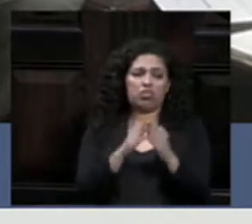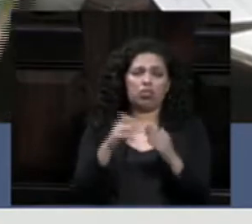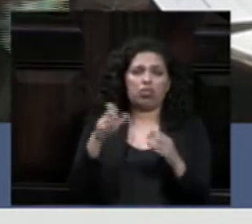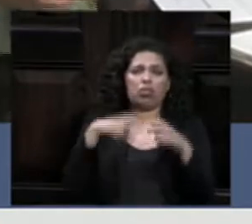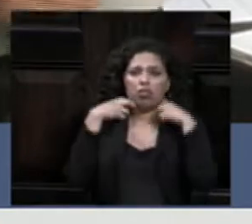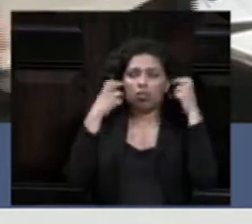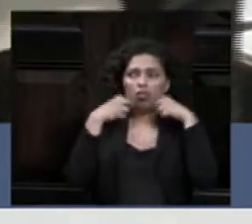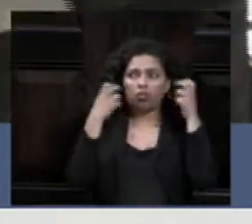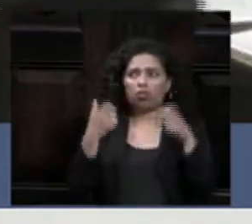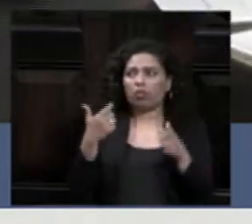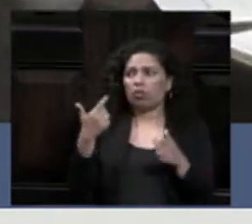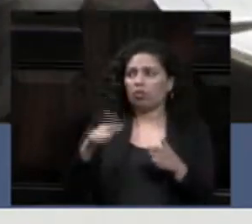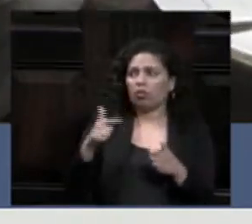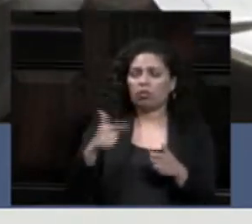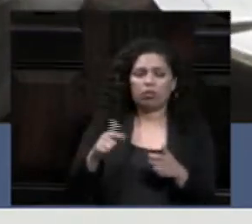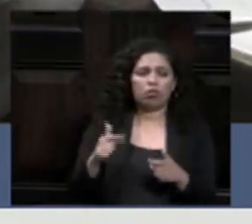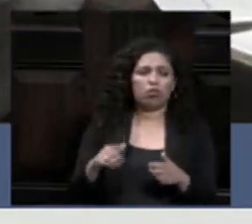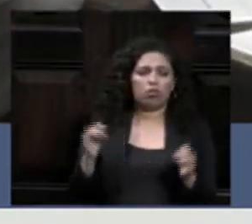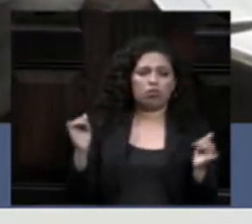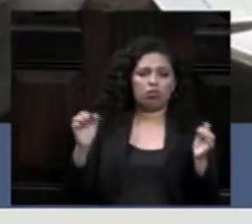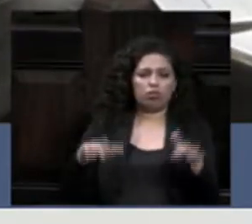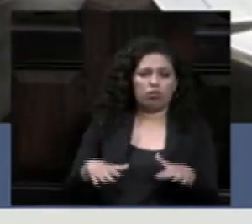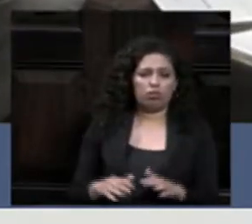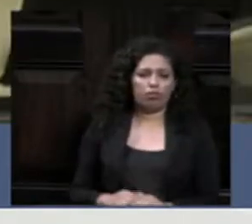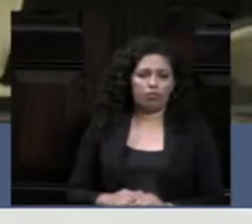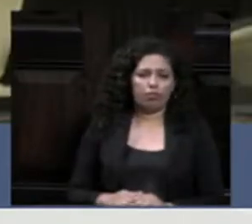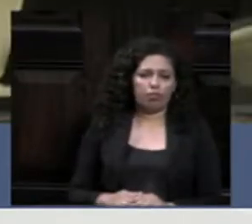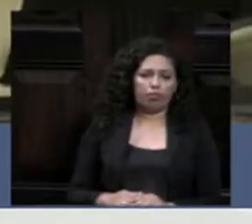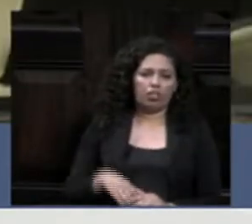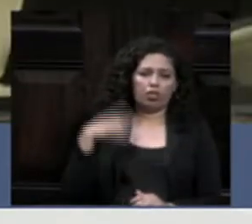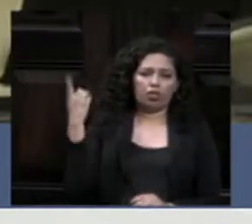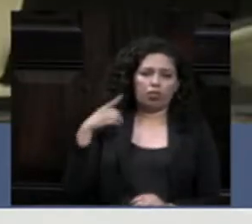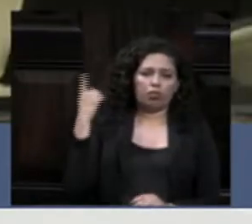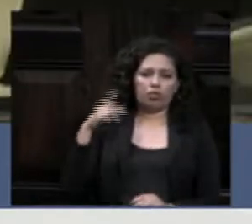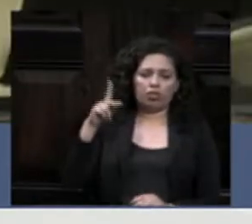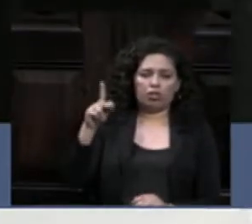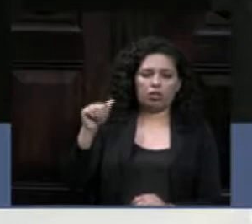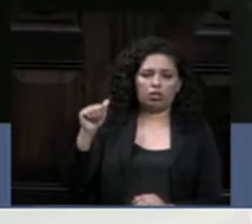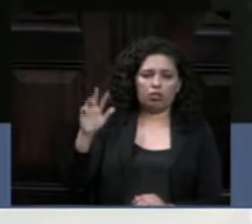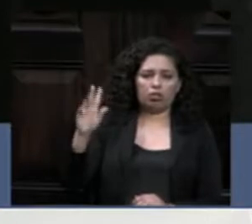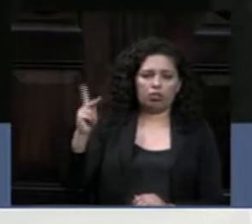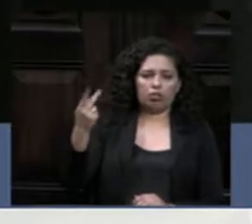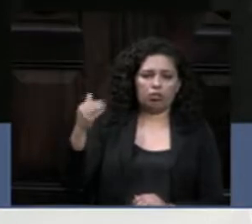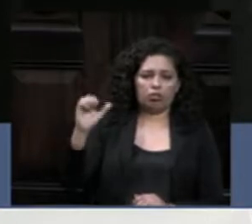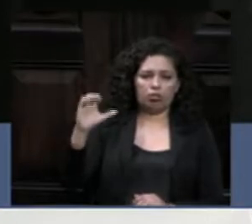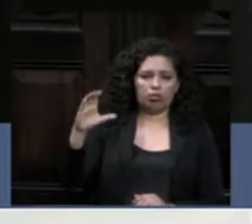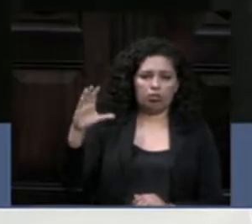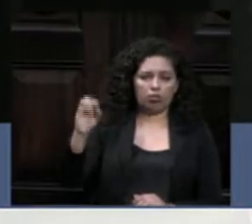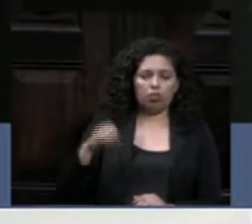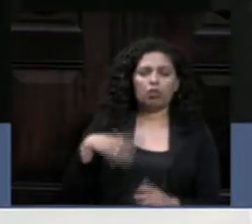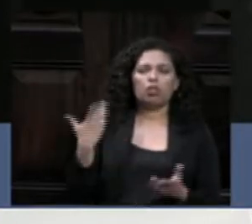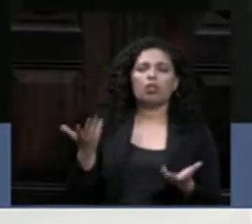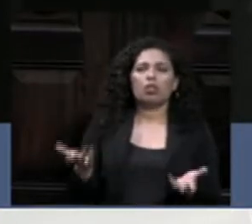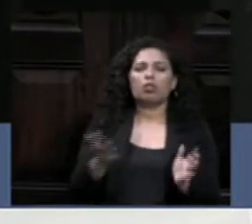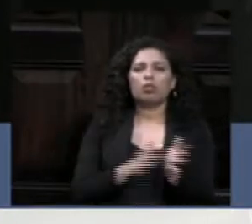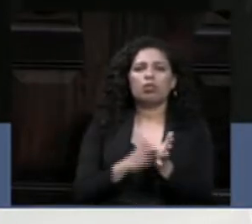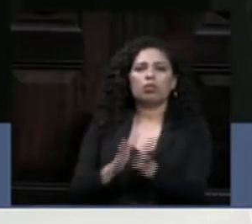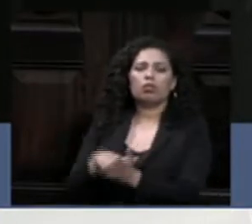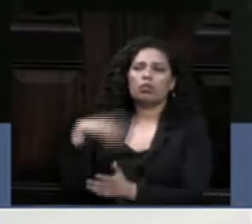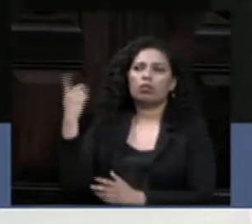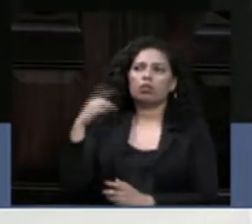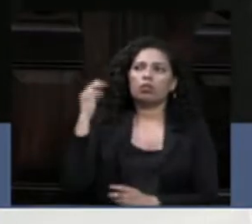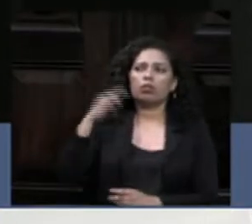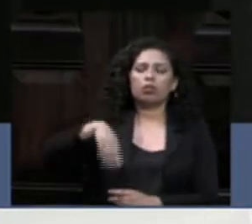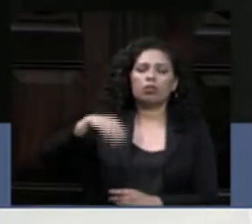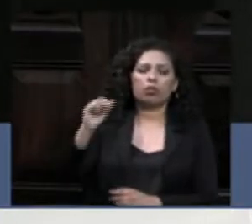fim. A declaração de voto. Declaração de voto, deputado Márcio Pacheco. Senhor presidente, eu queria parabenizar o deputado Carlos Mink pela